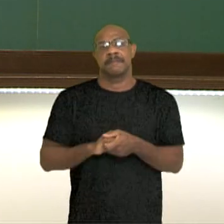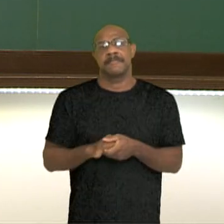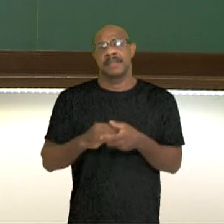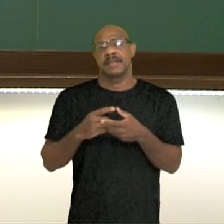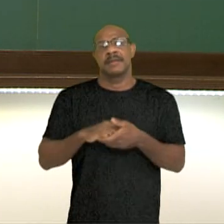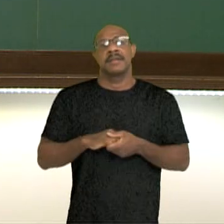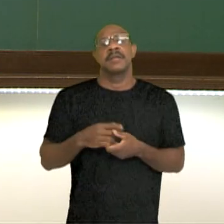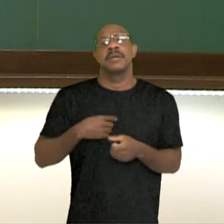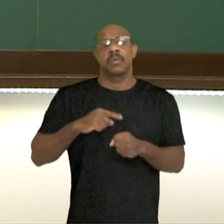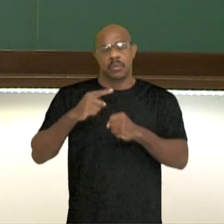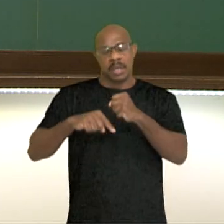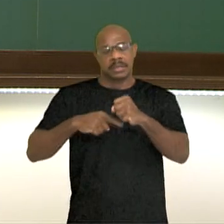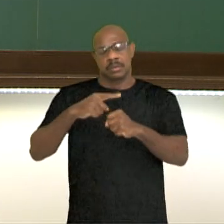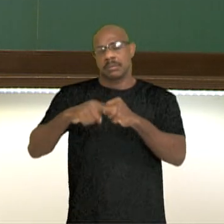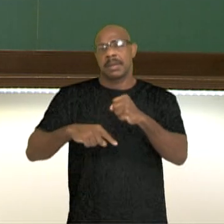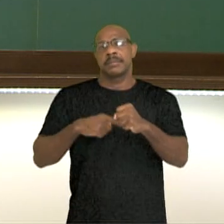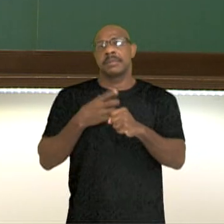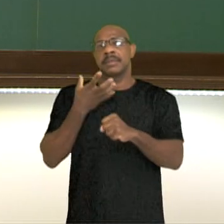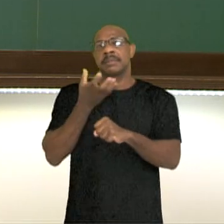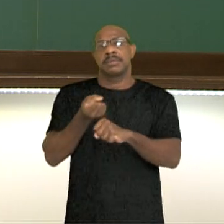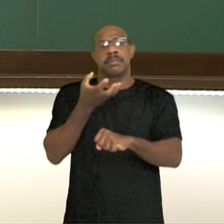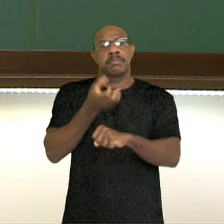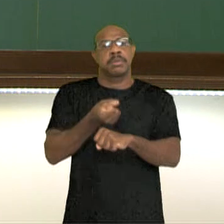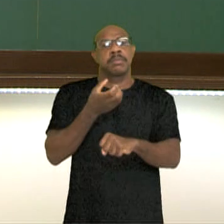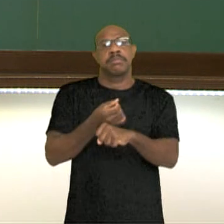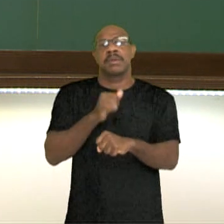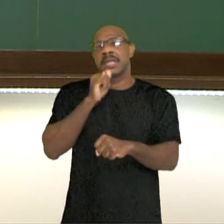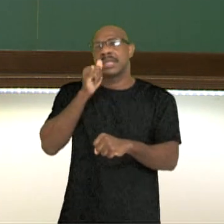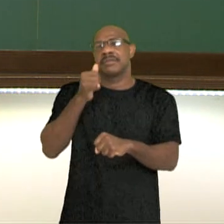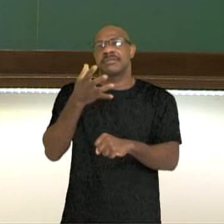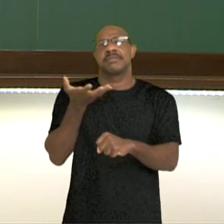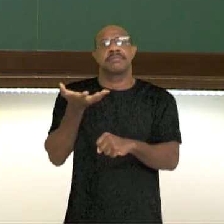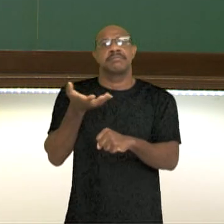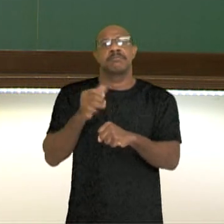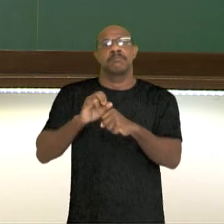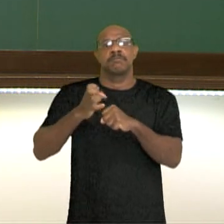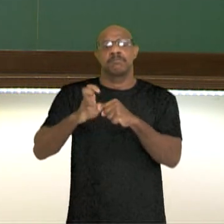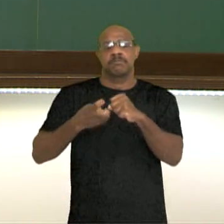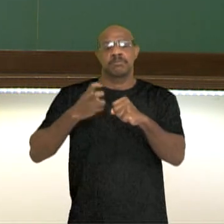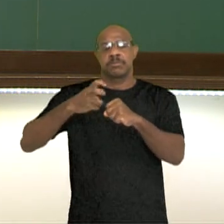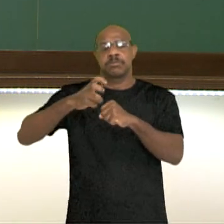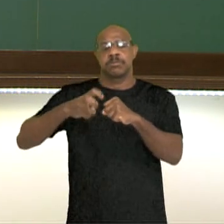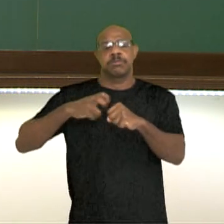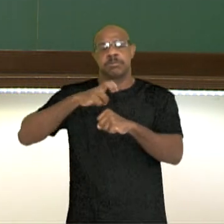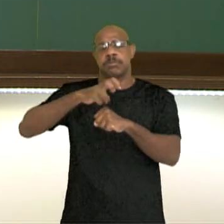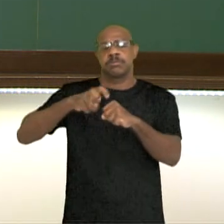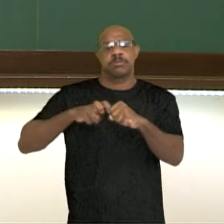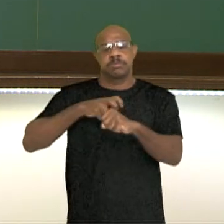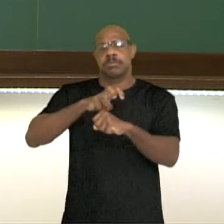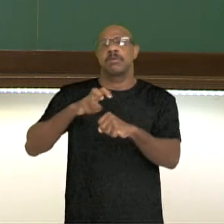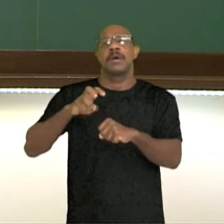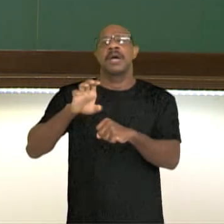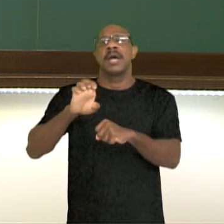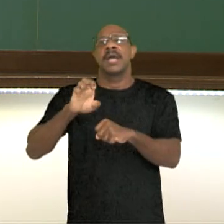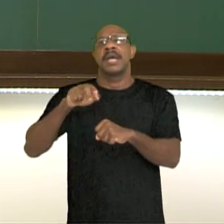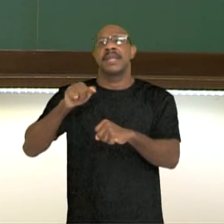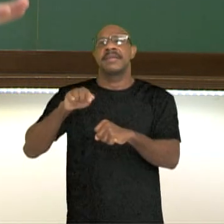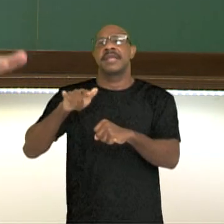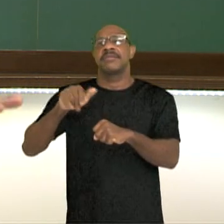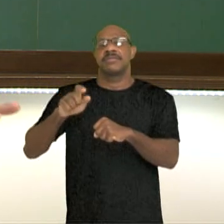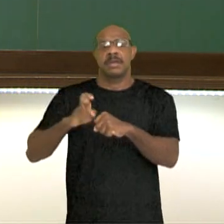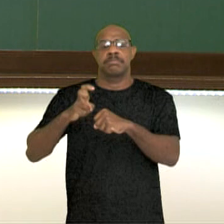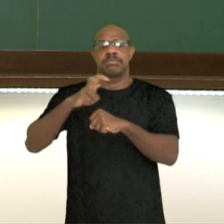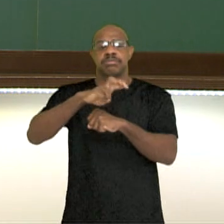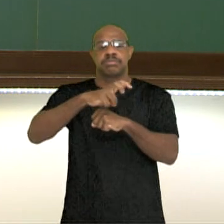buscam estabilidade energética. Sim, assim como os rios correm em direção aos mares, buscando um